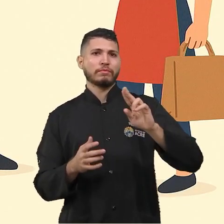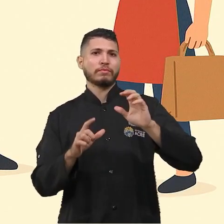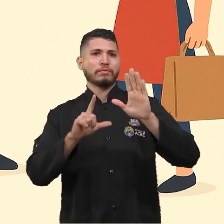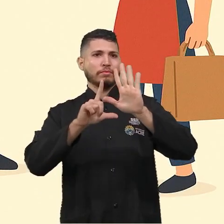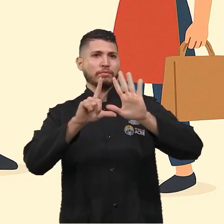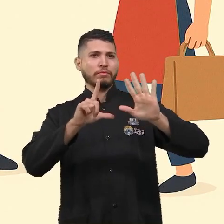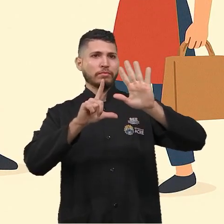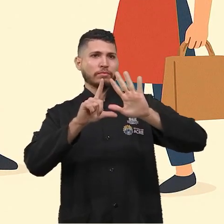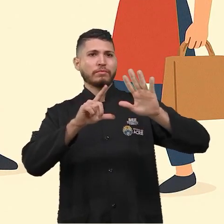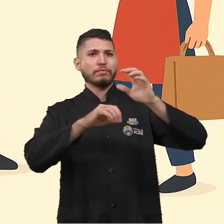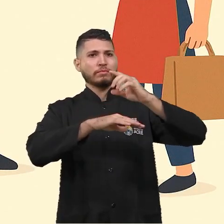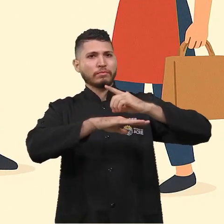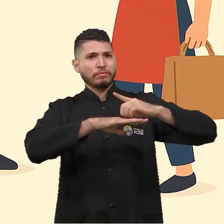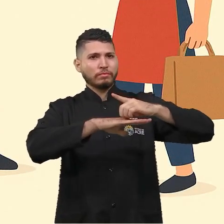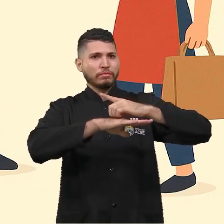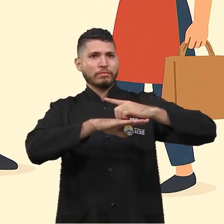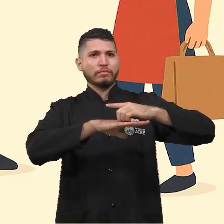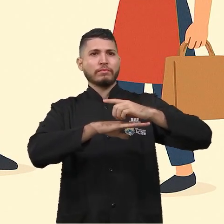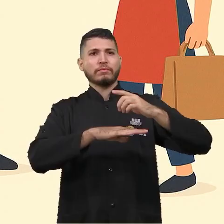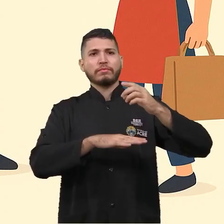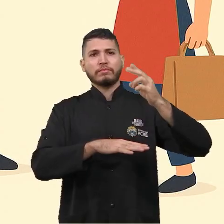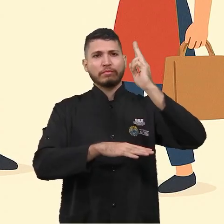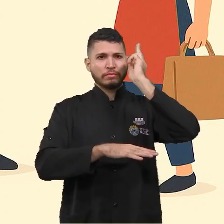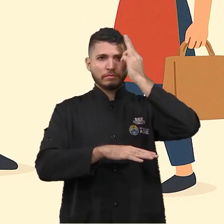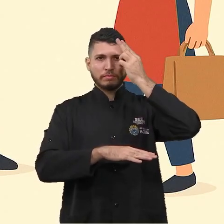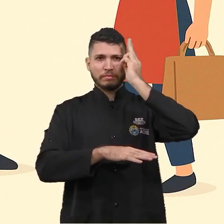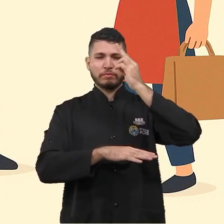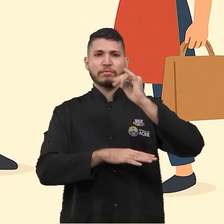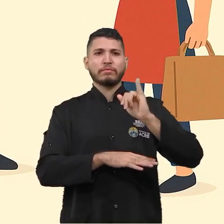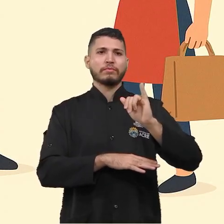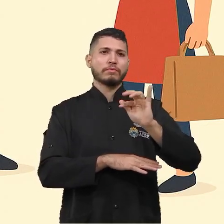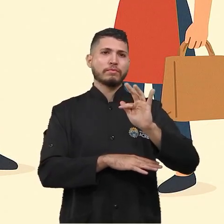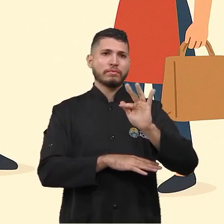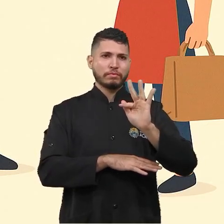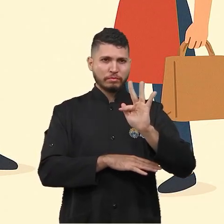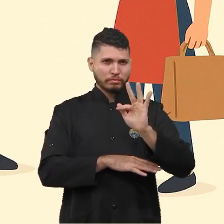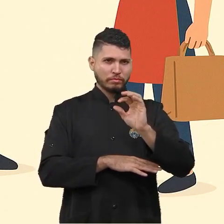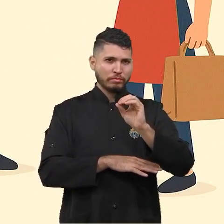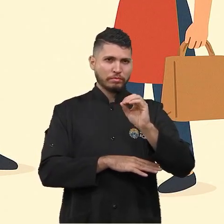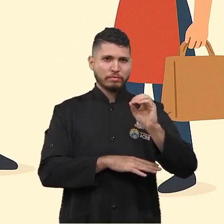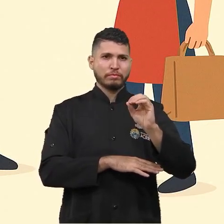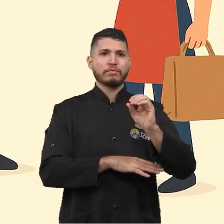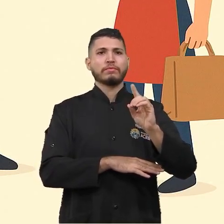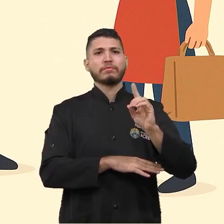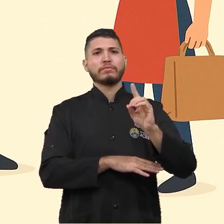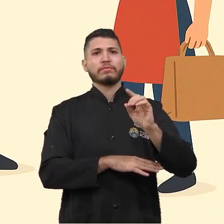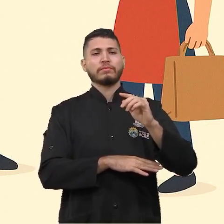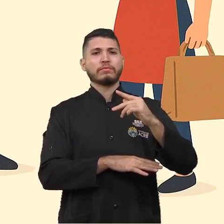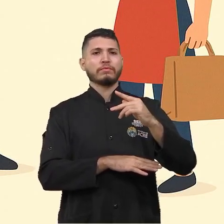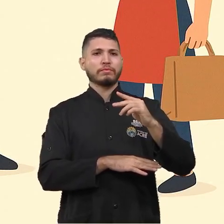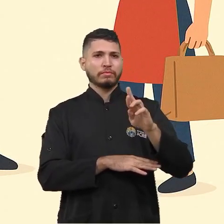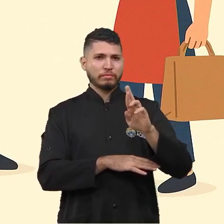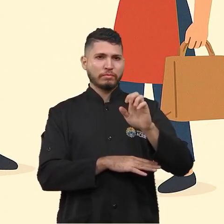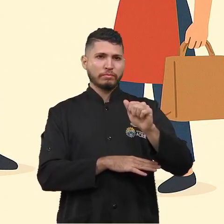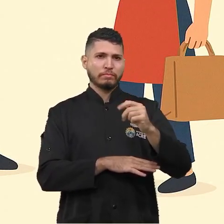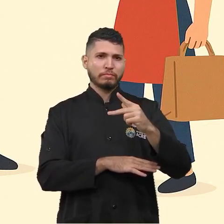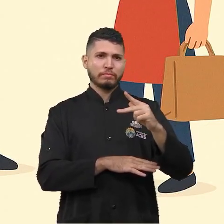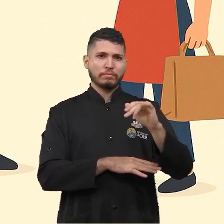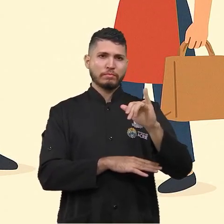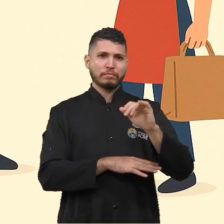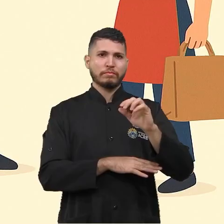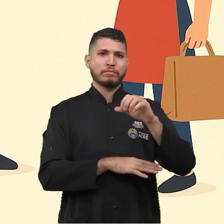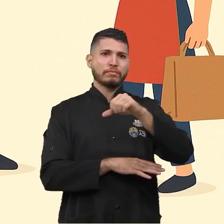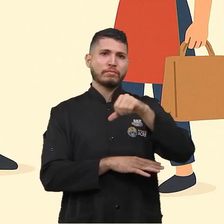por exemplo, Uber, iFood, Rappi, 99, entre outros. Esse